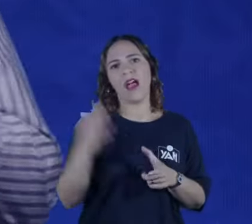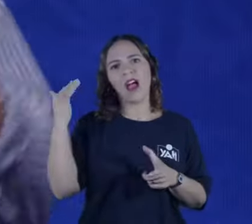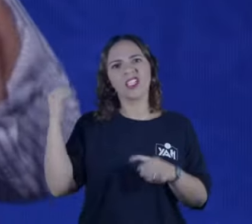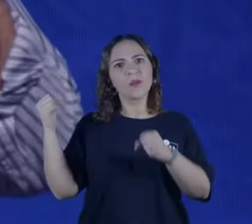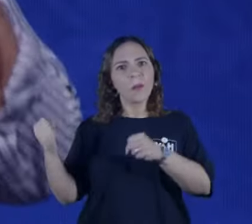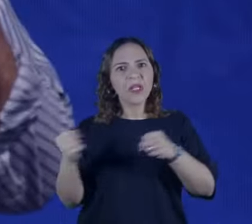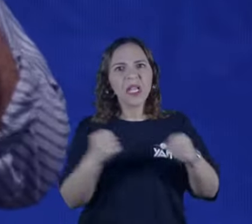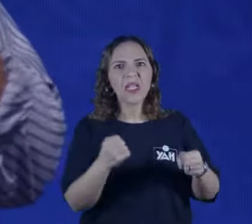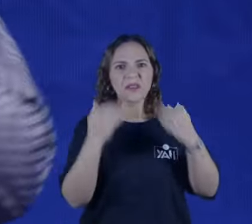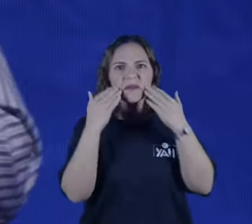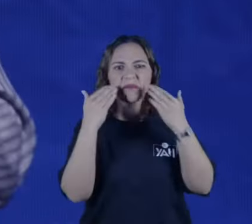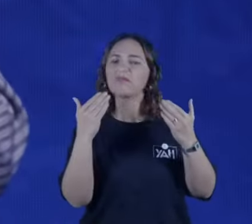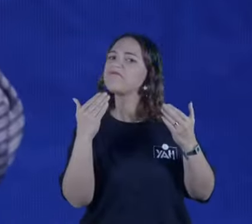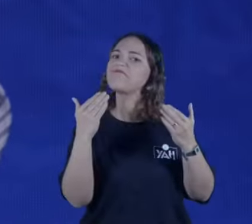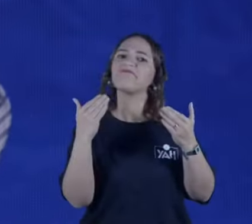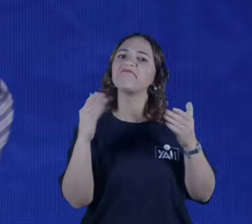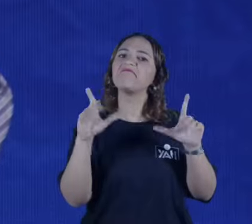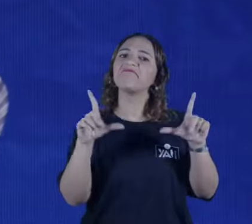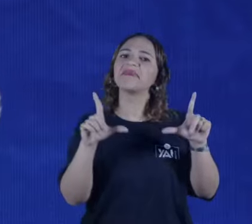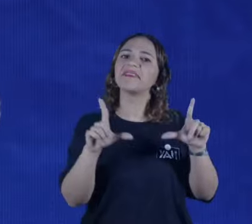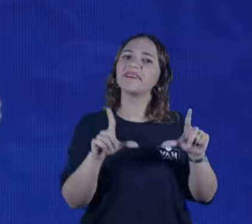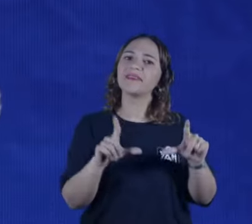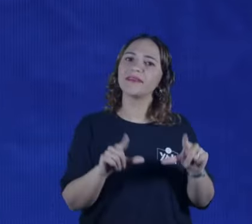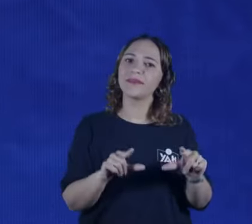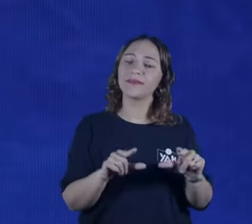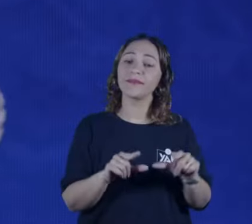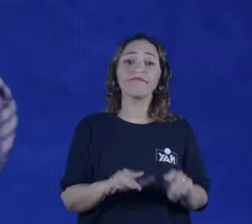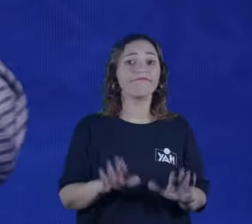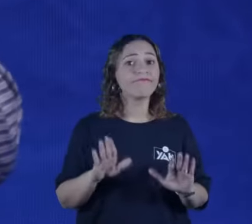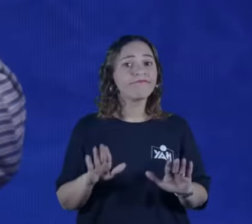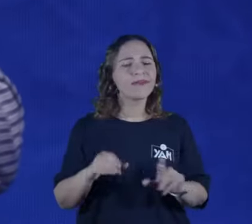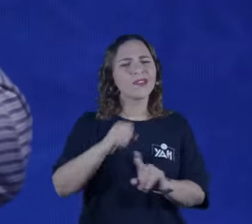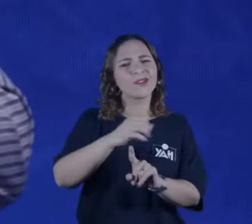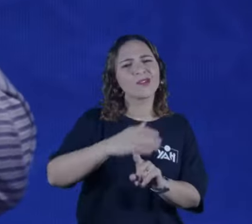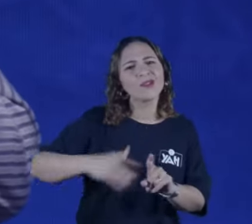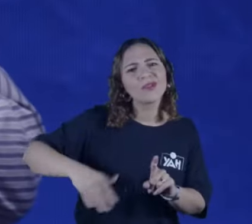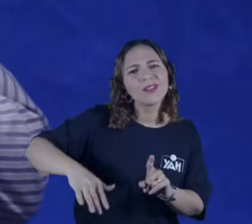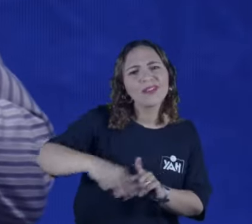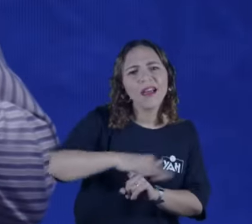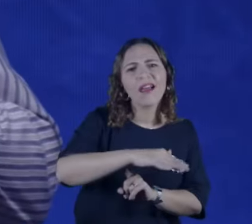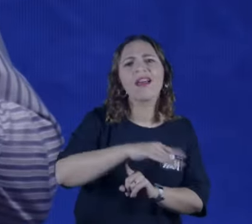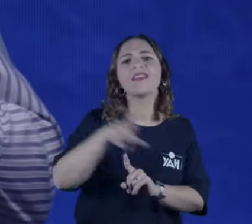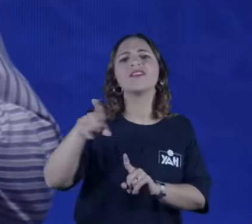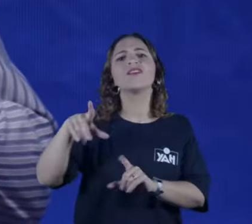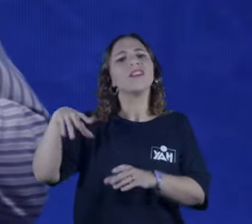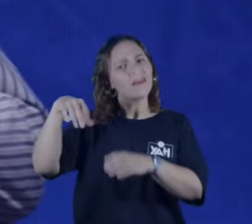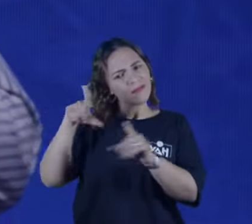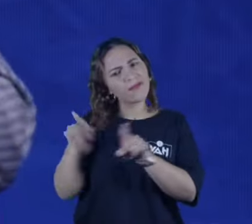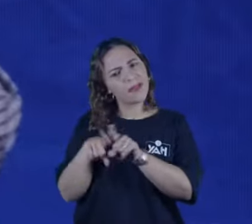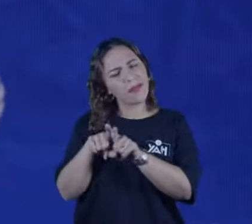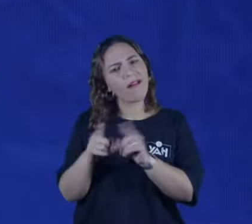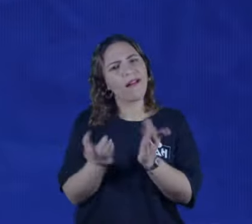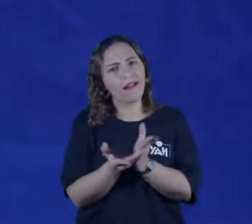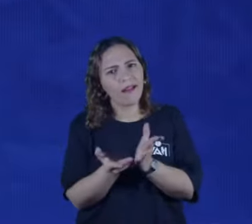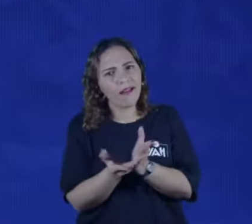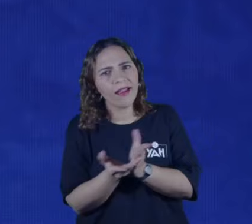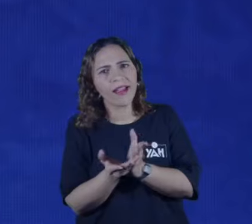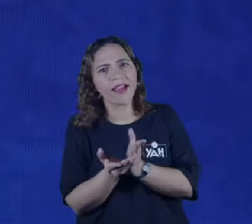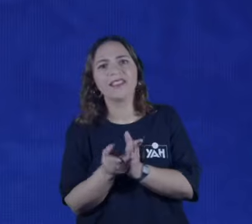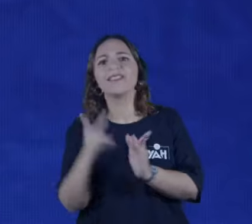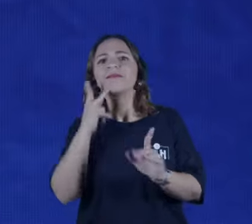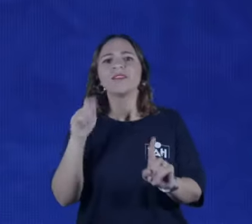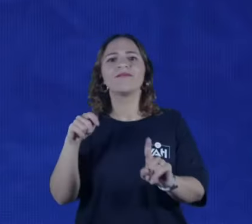naquela exuberância. Irmãos, todas as sociedades, mesmo as de Deus, que são chamadas